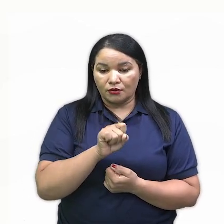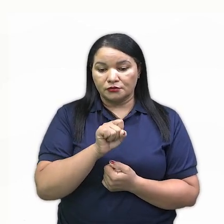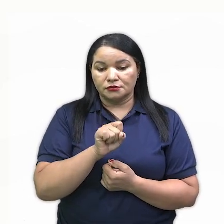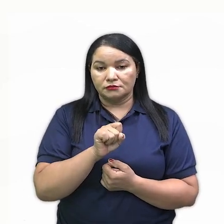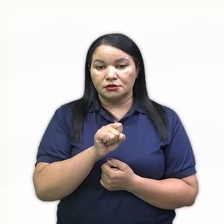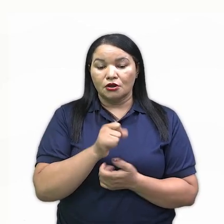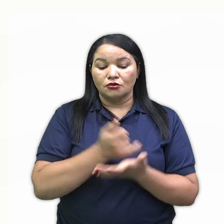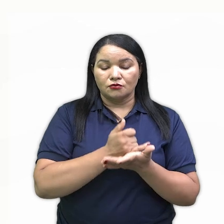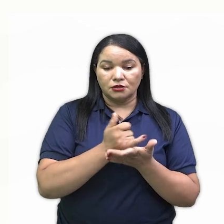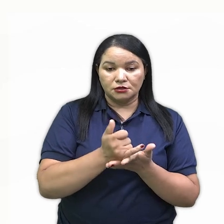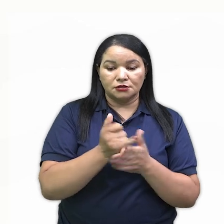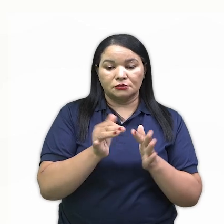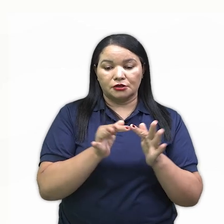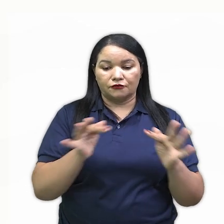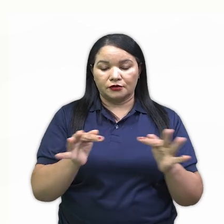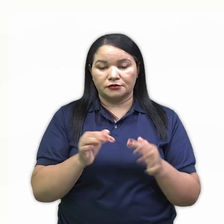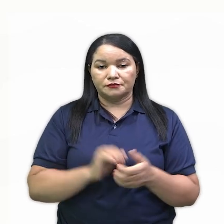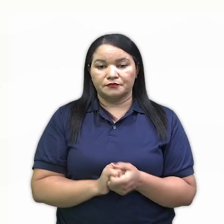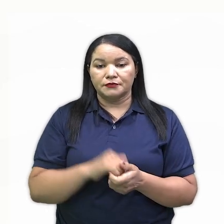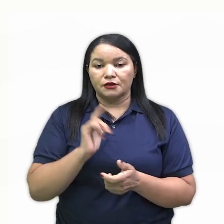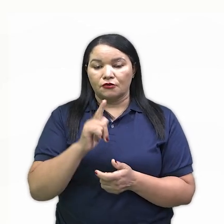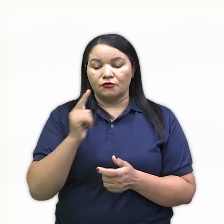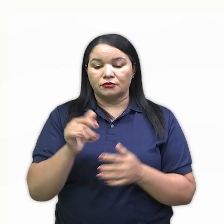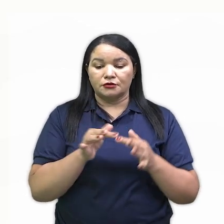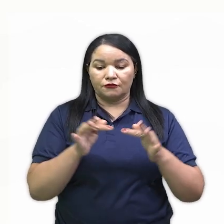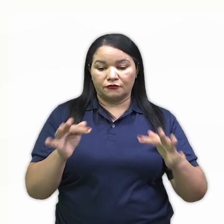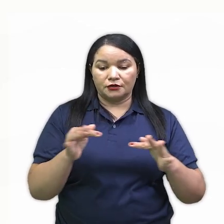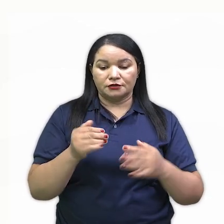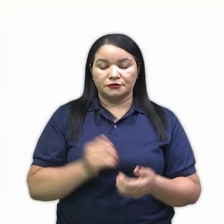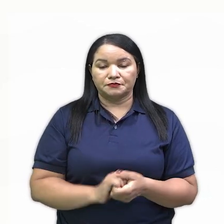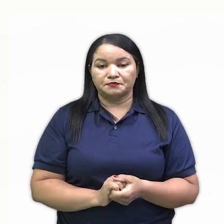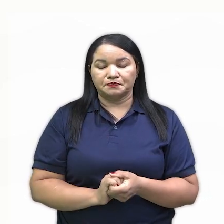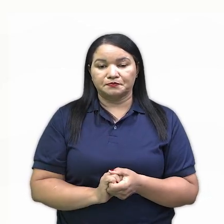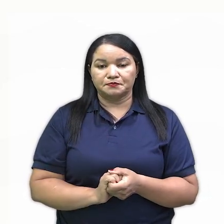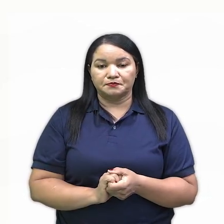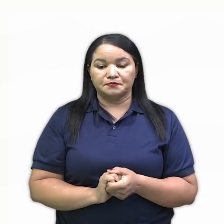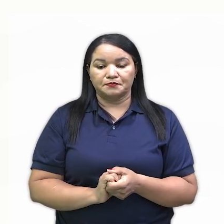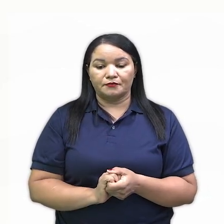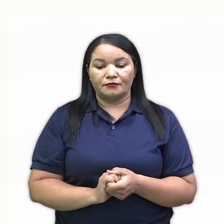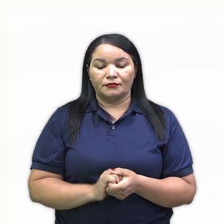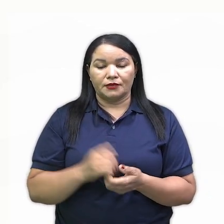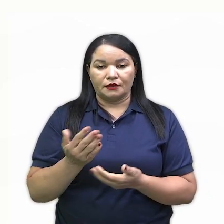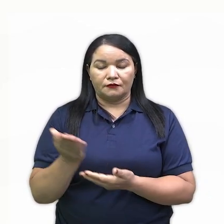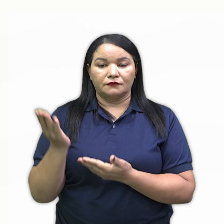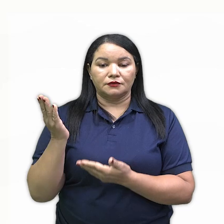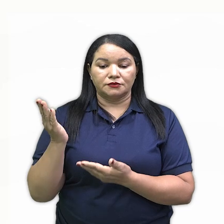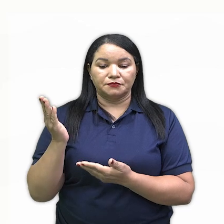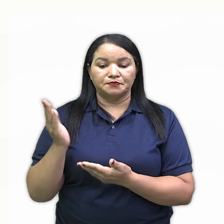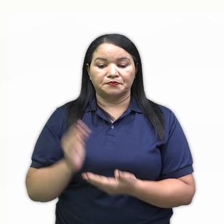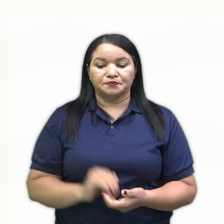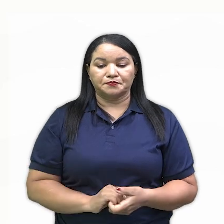aqui dessa frase na forma afirmativa. Olha só aqui, ó. She